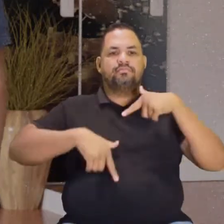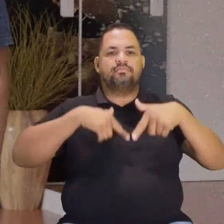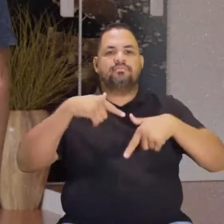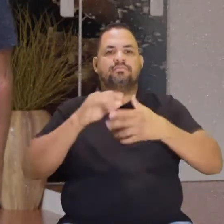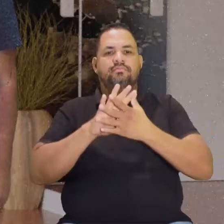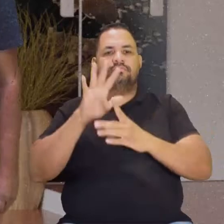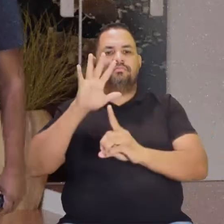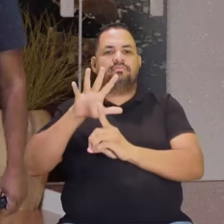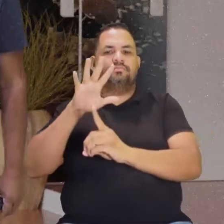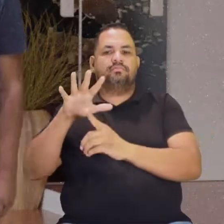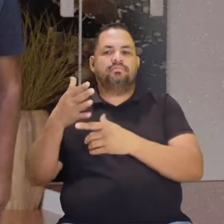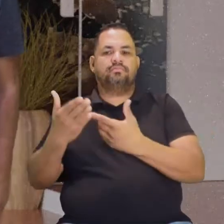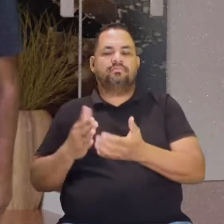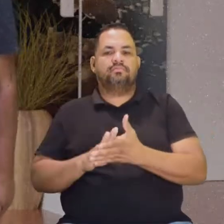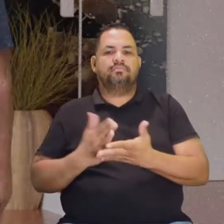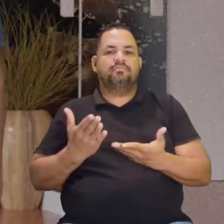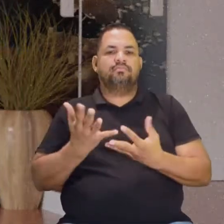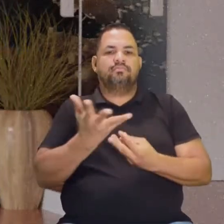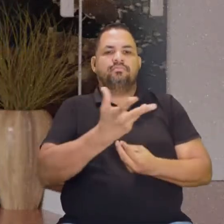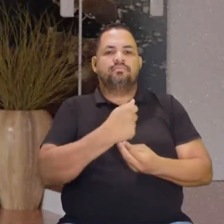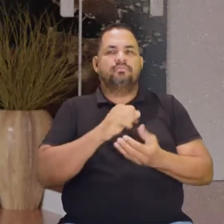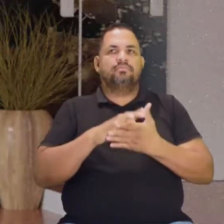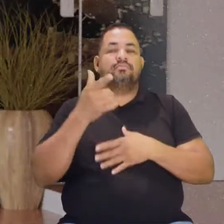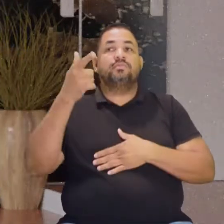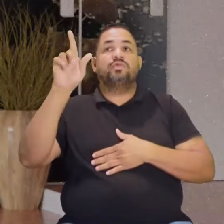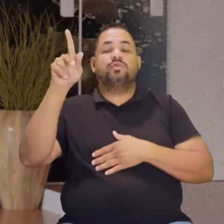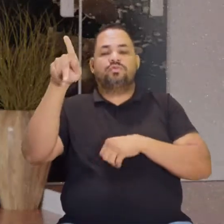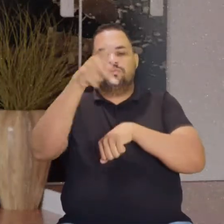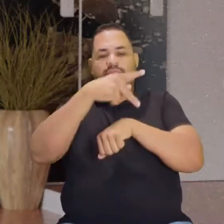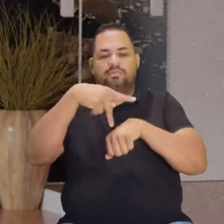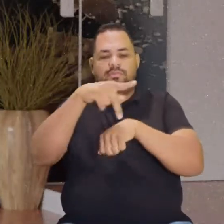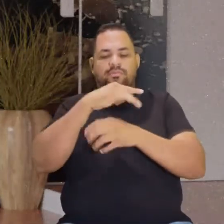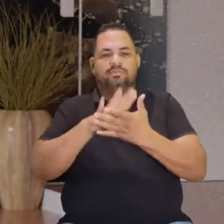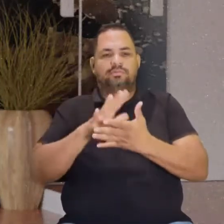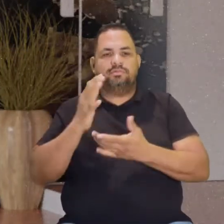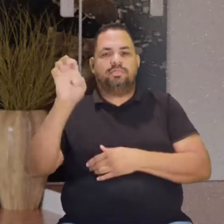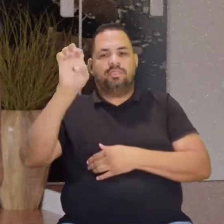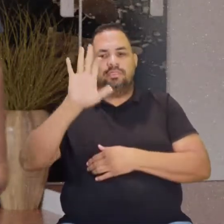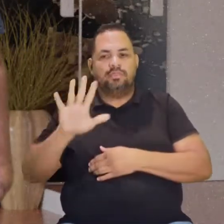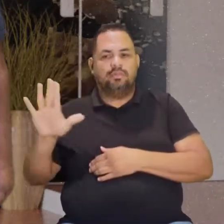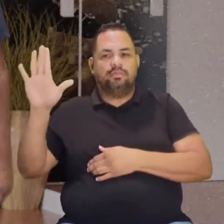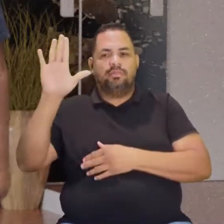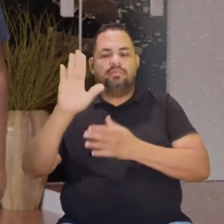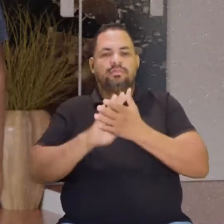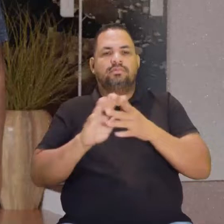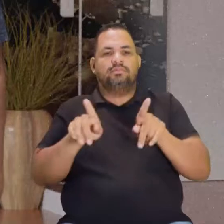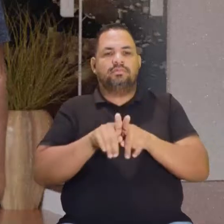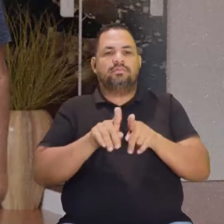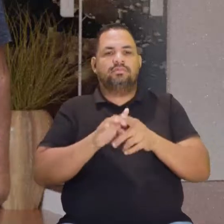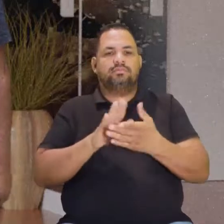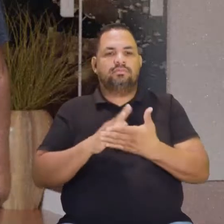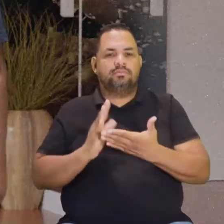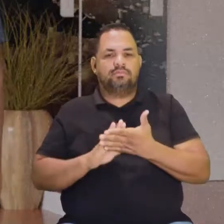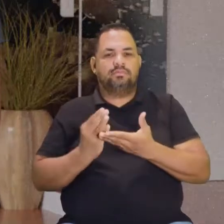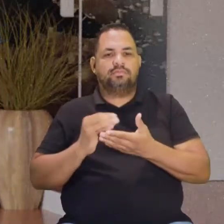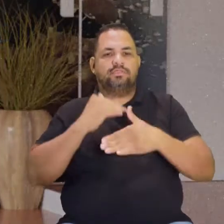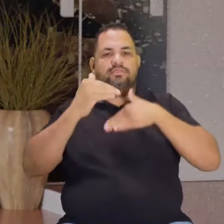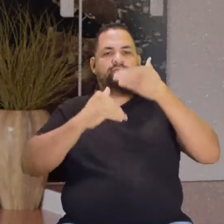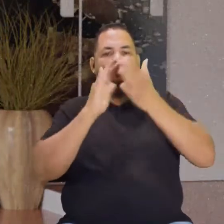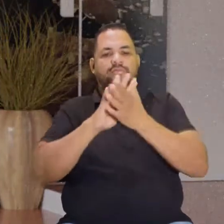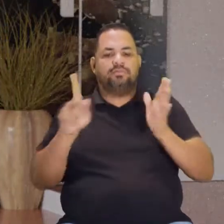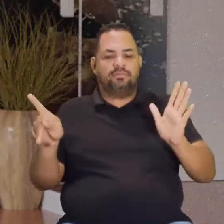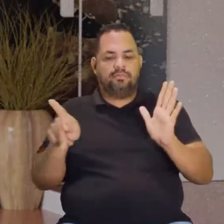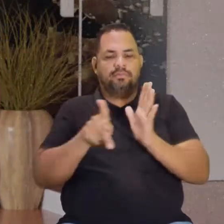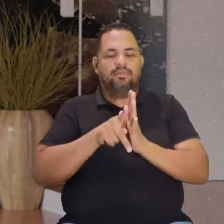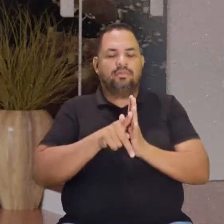com influência da arte estrangeira, a arte europeia, e buscou, então, criar a nossa própria arte, no contexto da